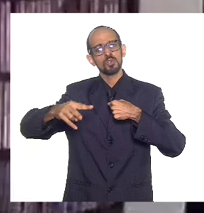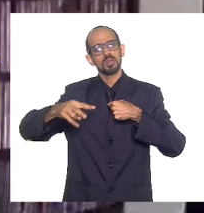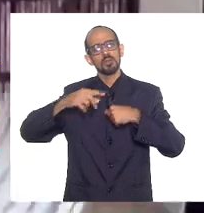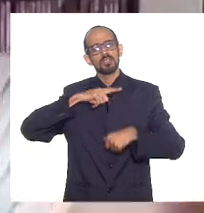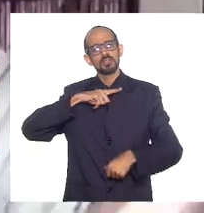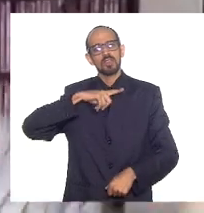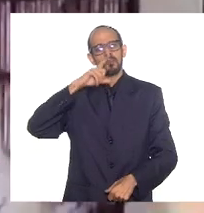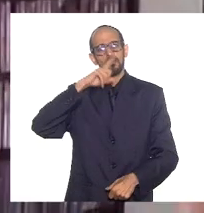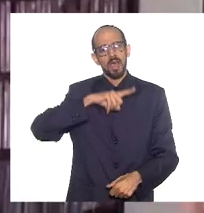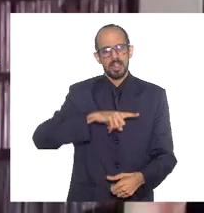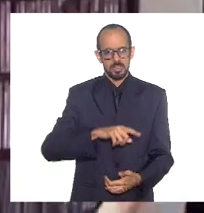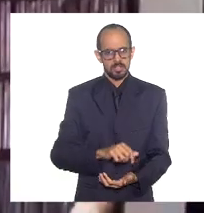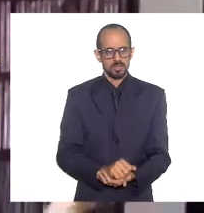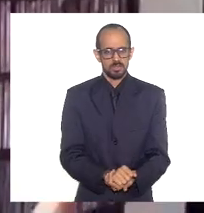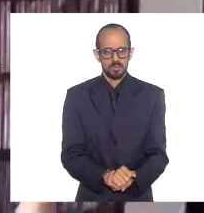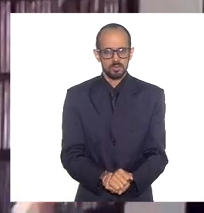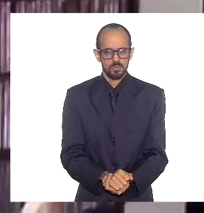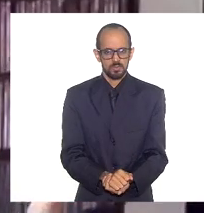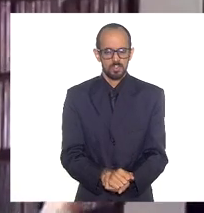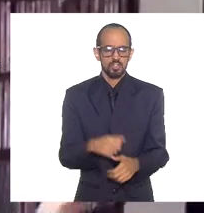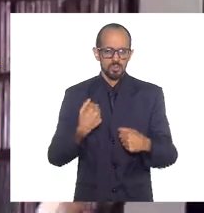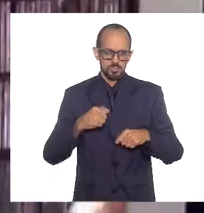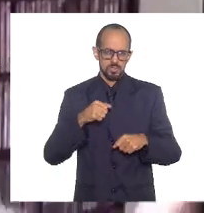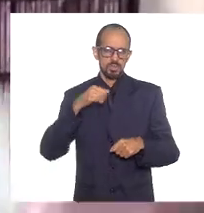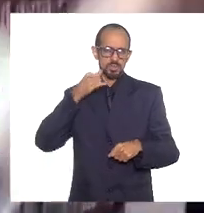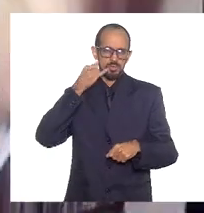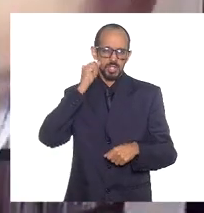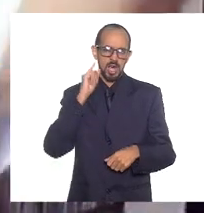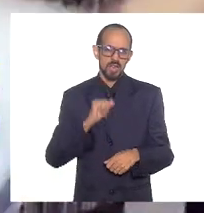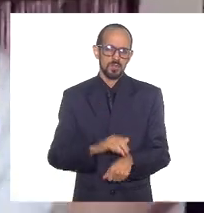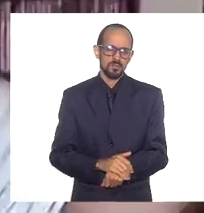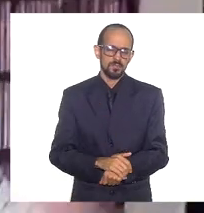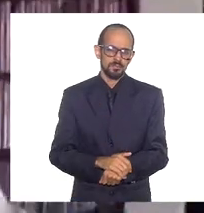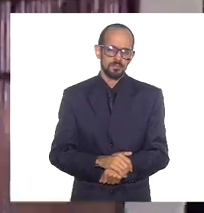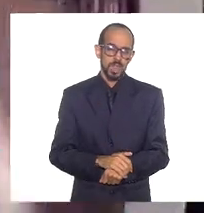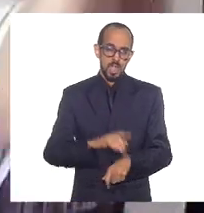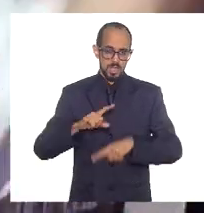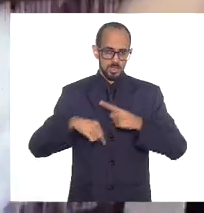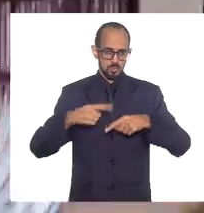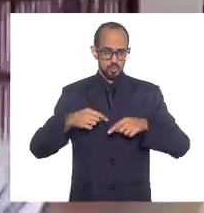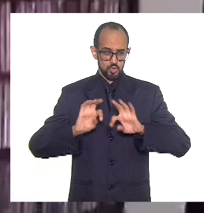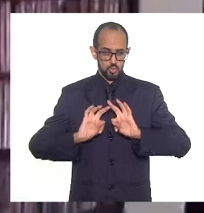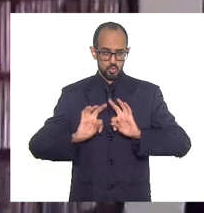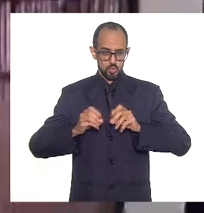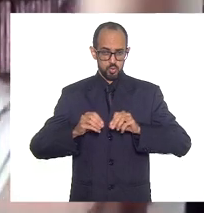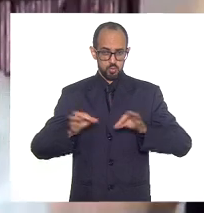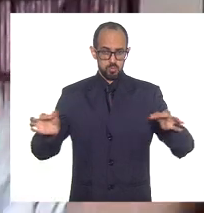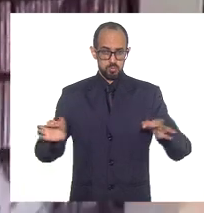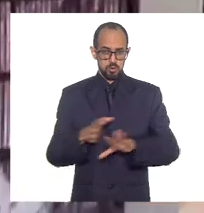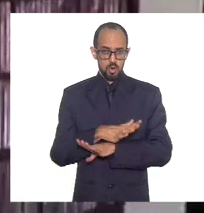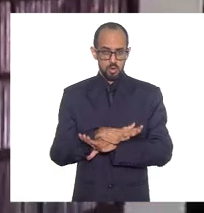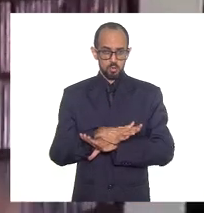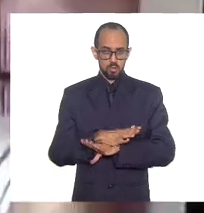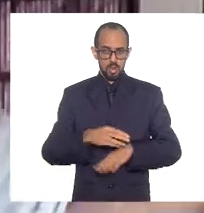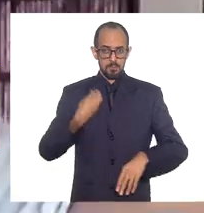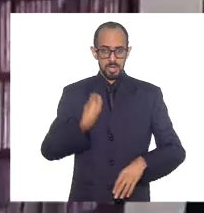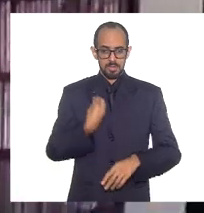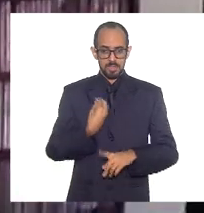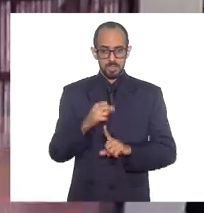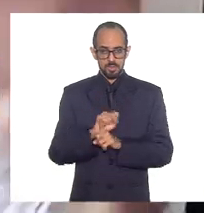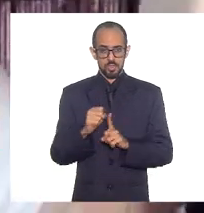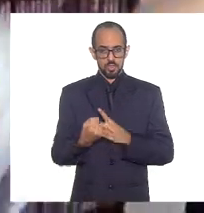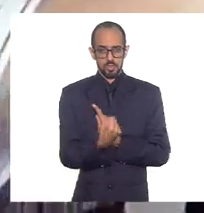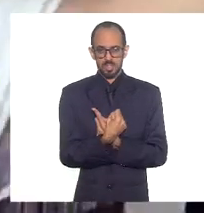Haverá falhas. Então, a gente deve evitar isso daí. É claro que, depois de tudo elaborado, participação da sociedade civil